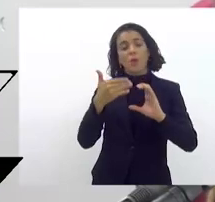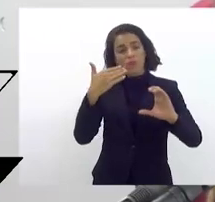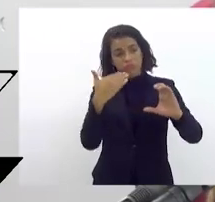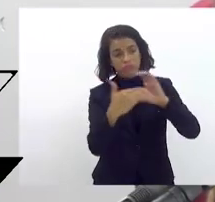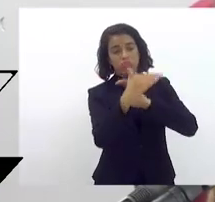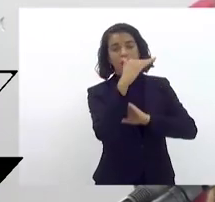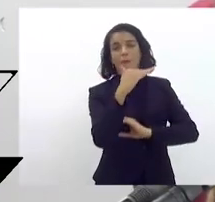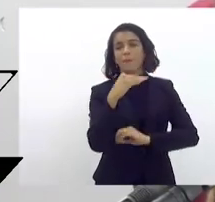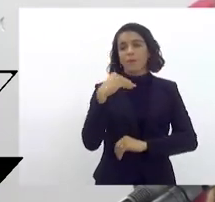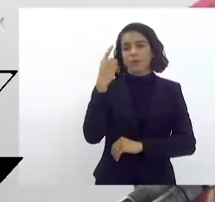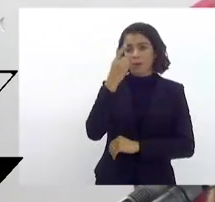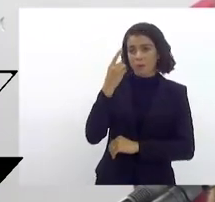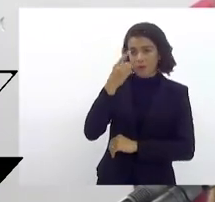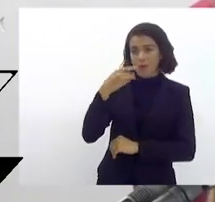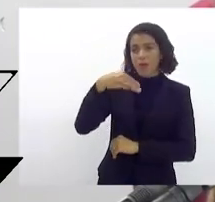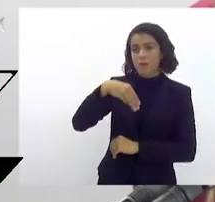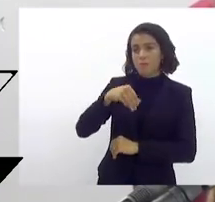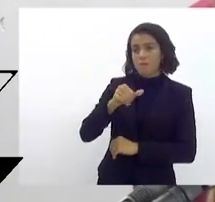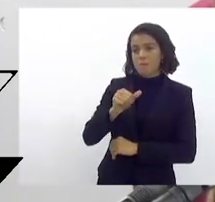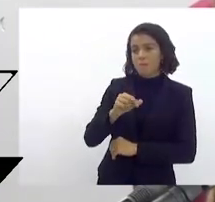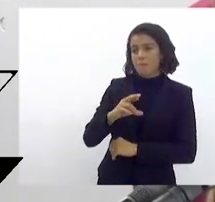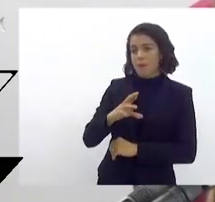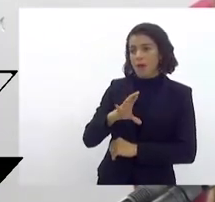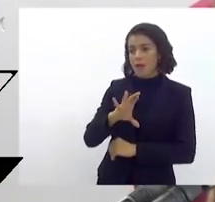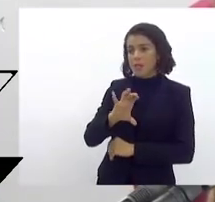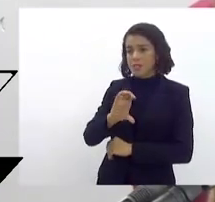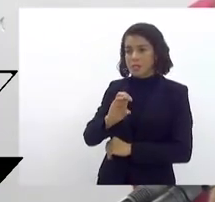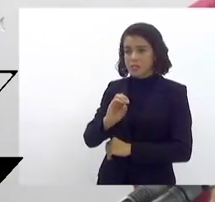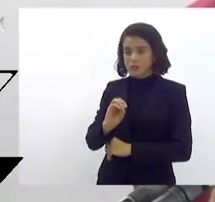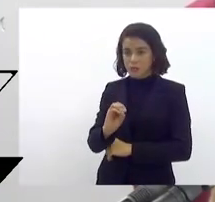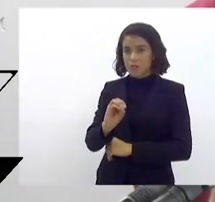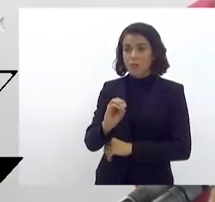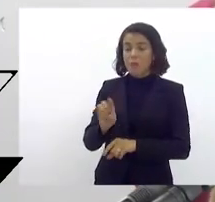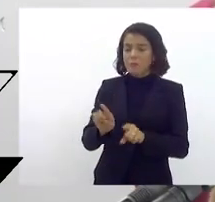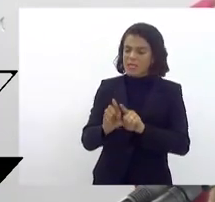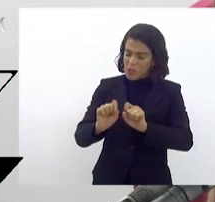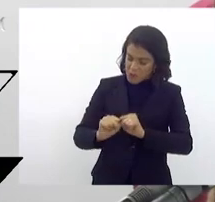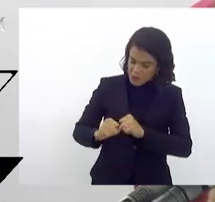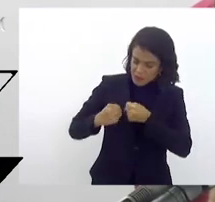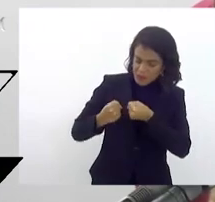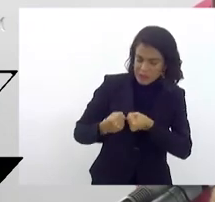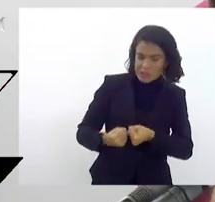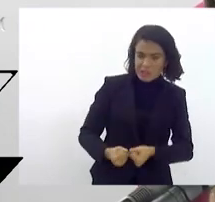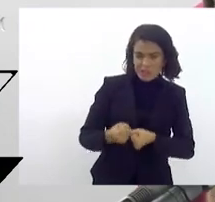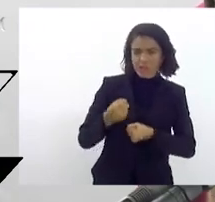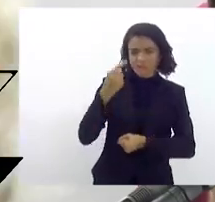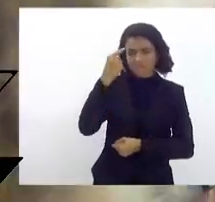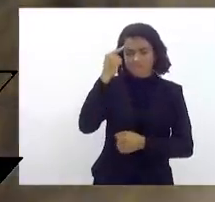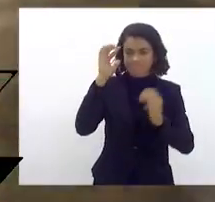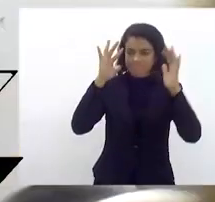o deputado Márcio Gualberto que está online mas o plano de trabalho é um esforço de